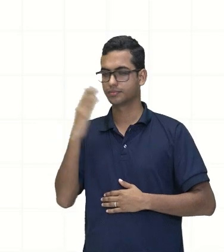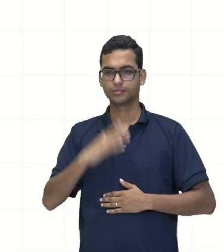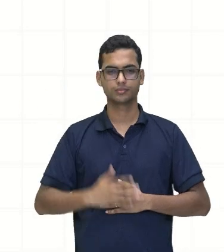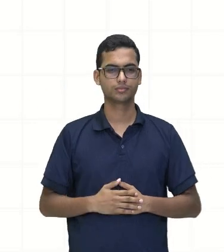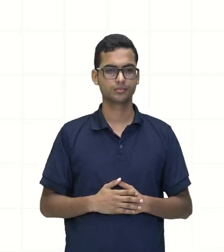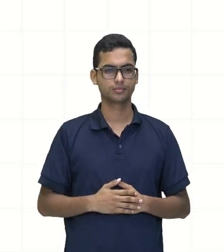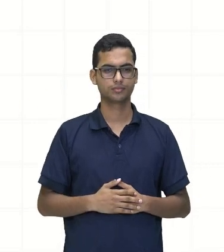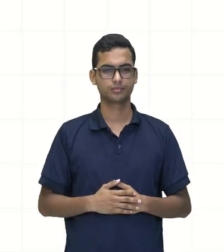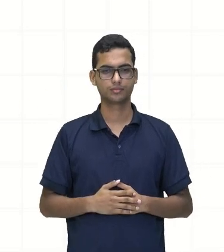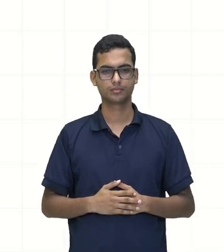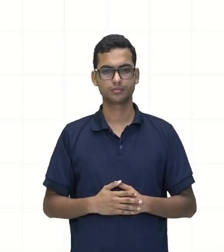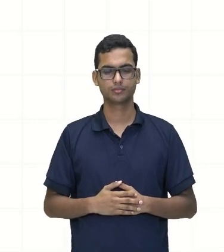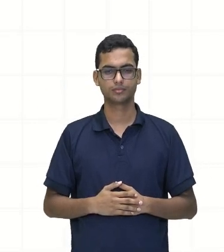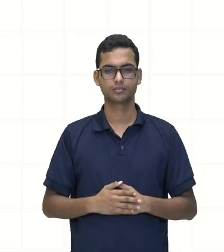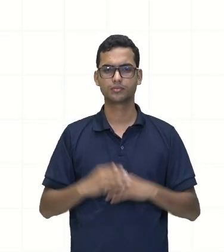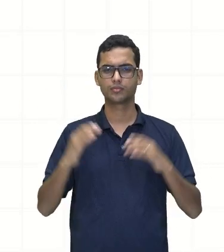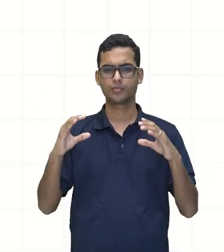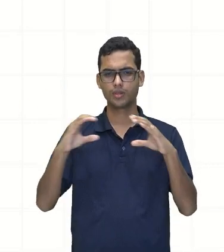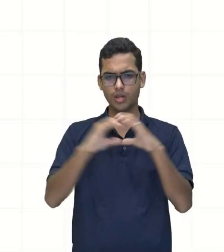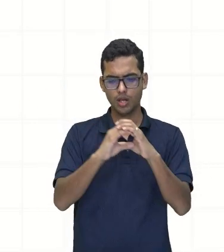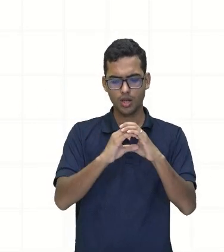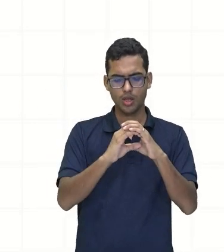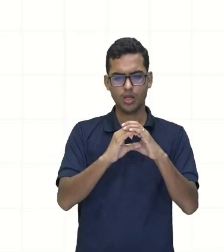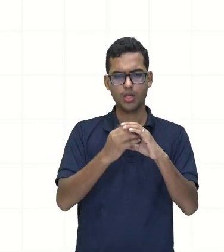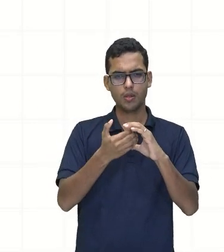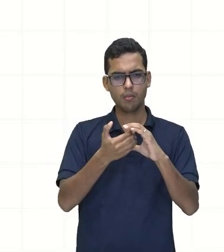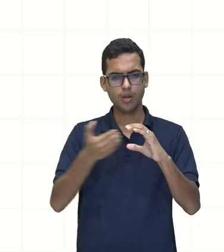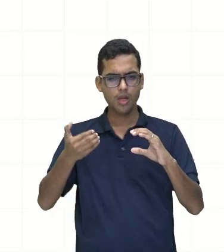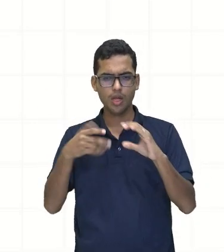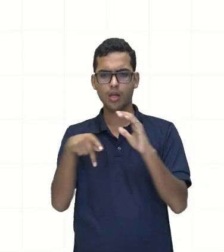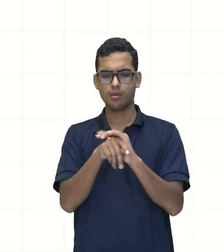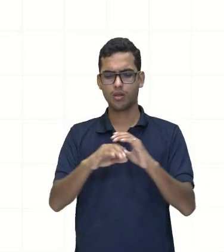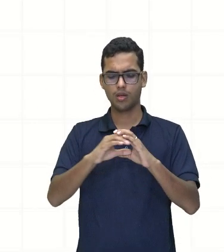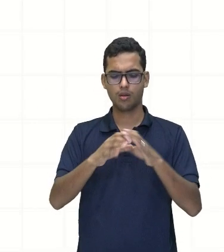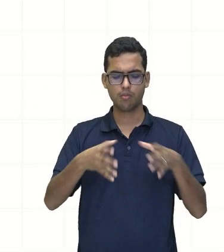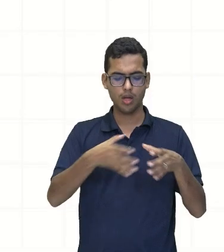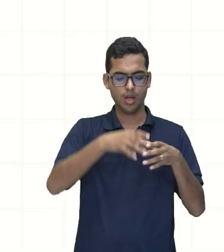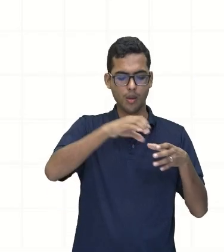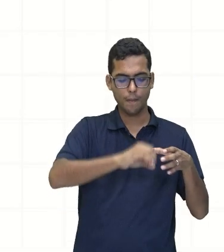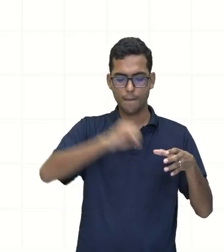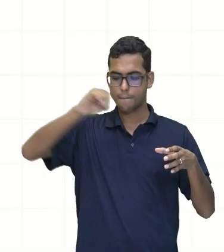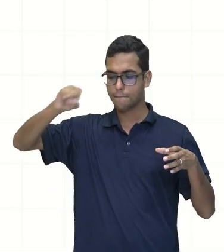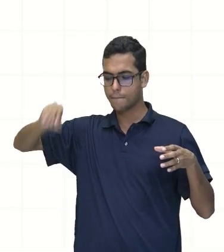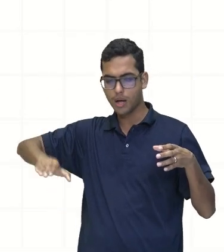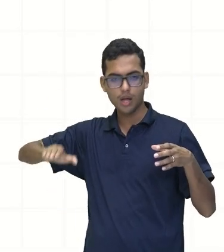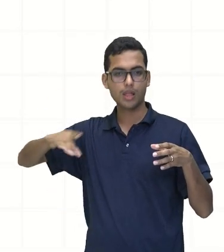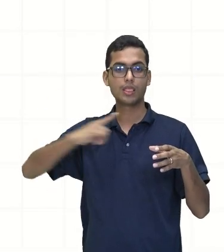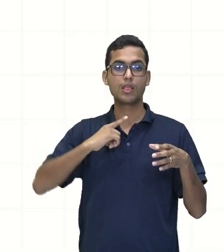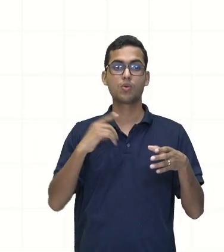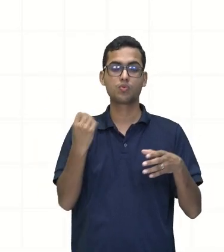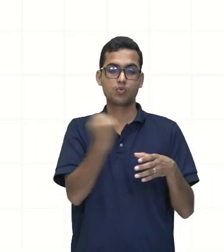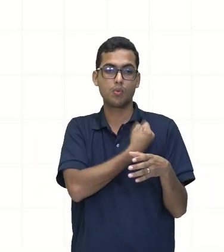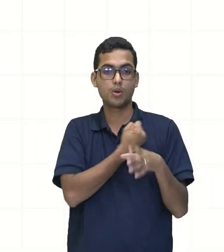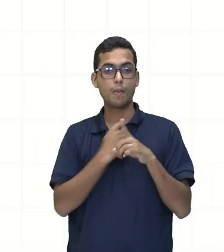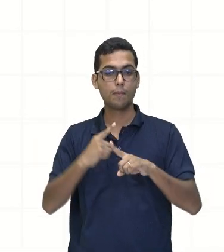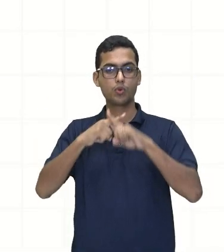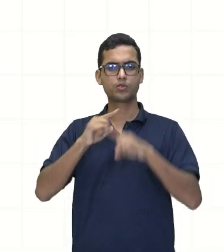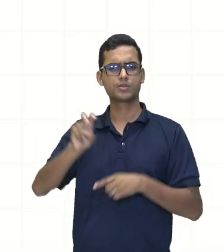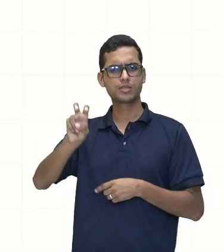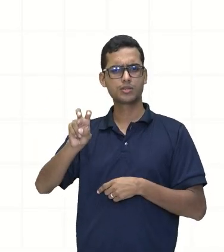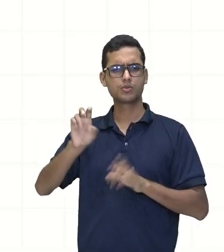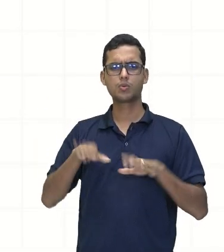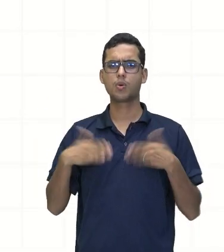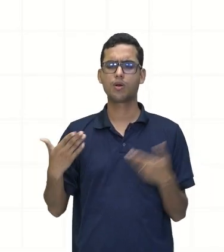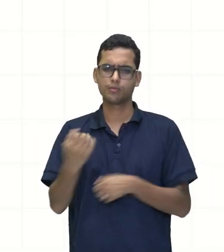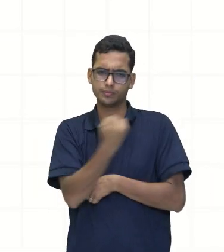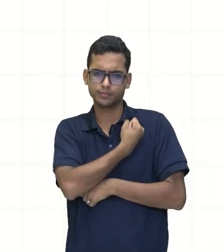A probabilidade dessa bola retirada ser um número múltiplo de 5. Quem são os múltiplos de 5? Múltiplos de